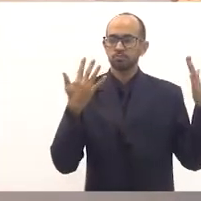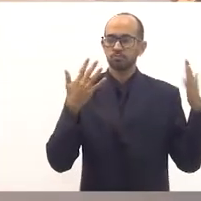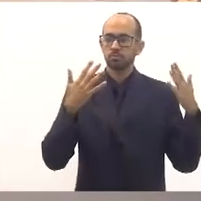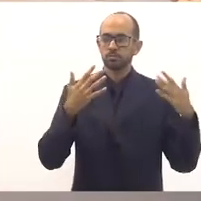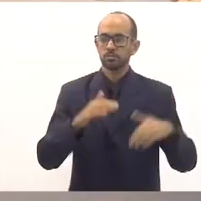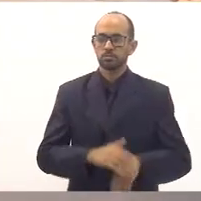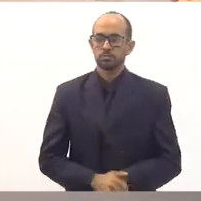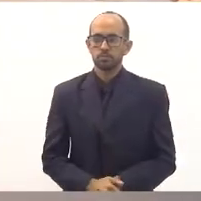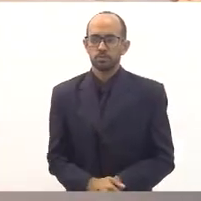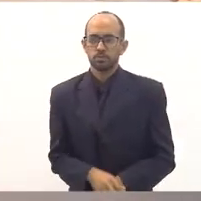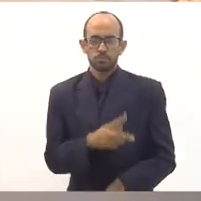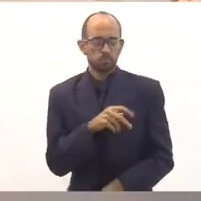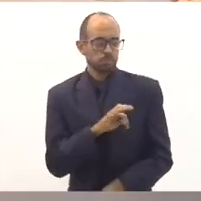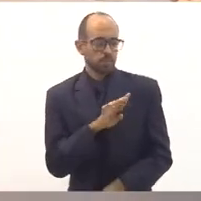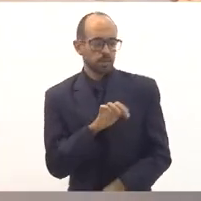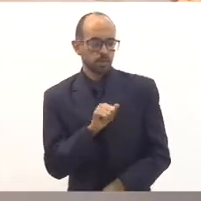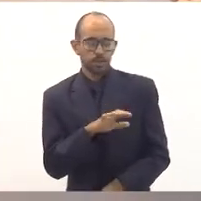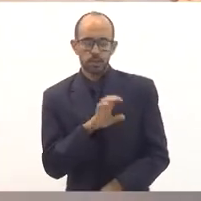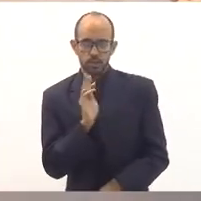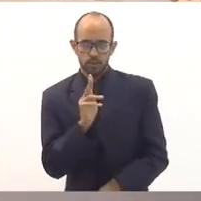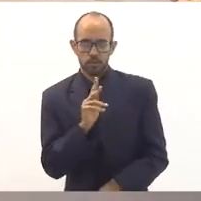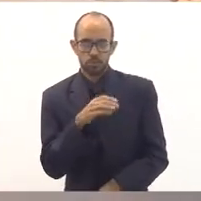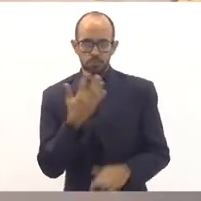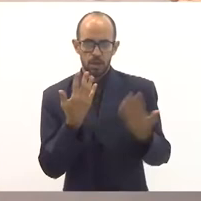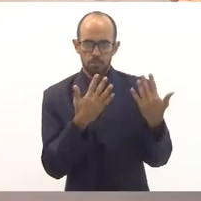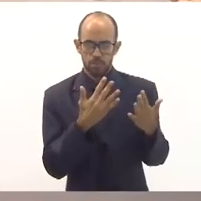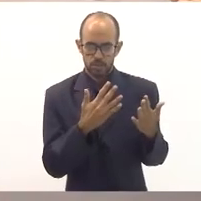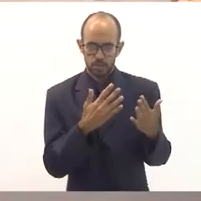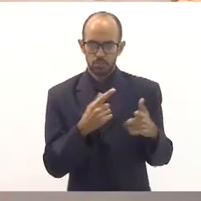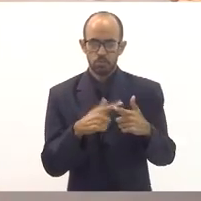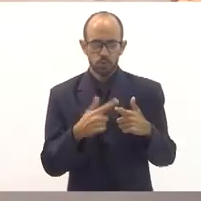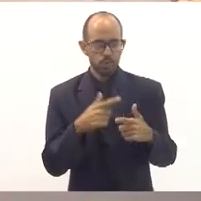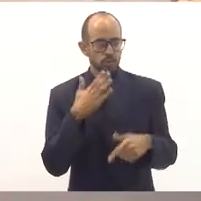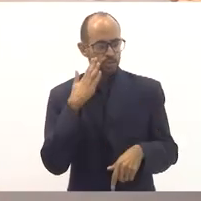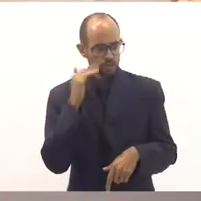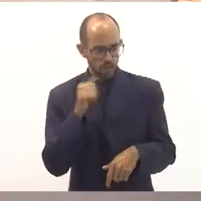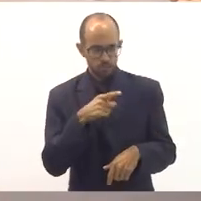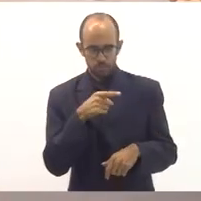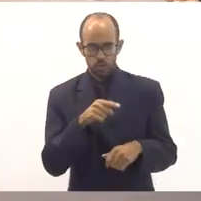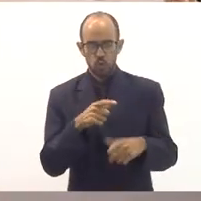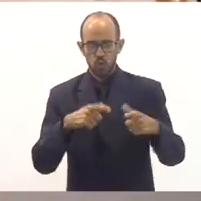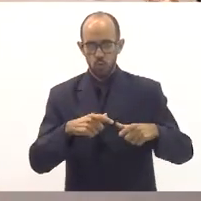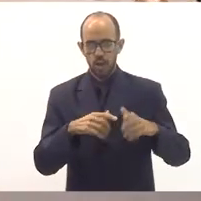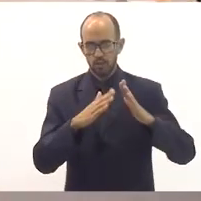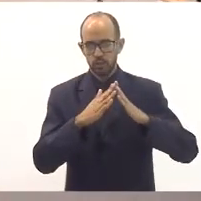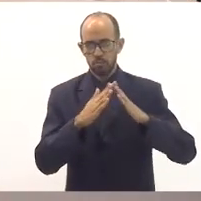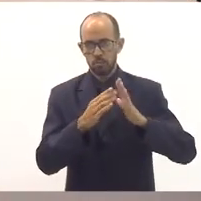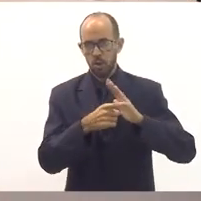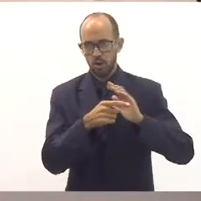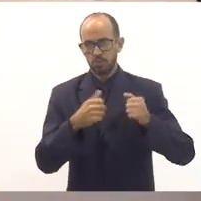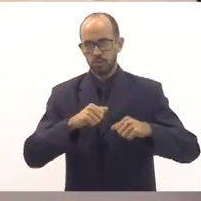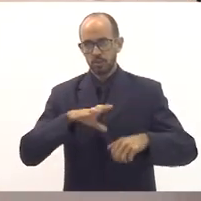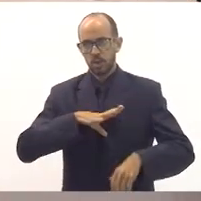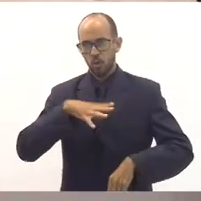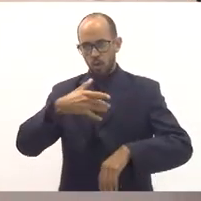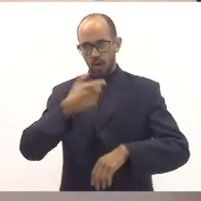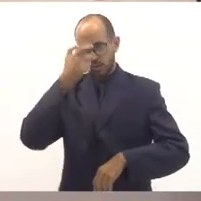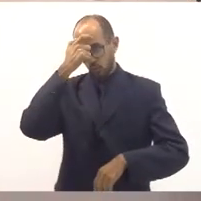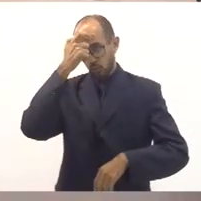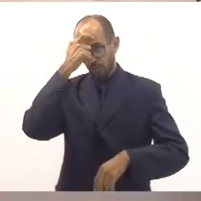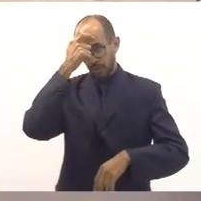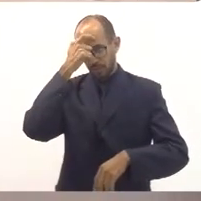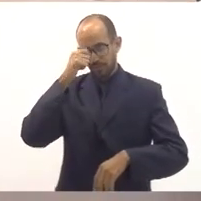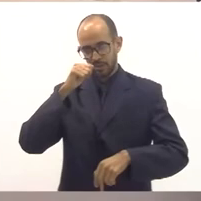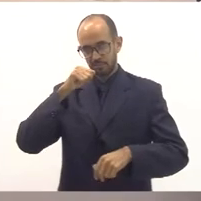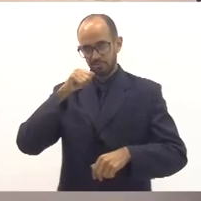e parabéns Patrick tem sabe que vou olhando onde você mora tem que ter muita coragem consciência e